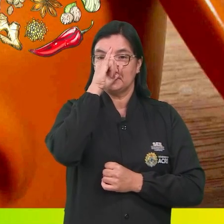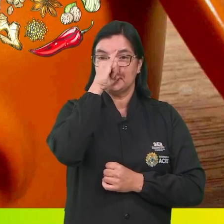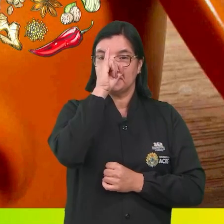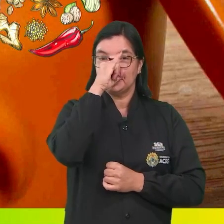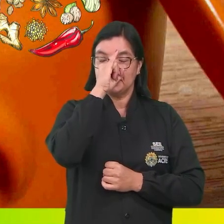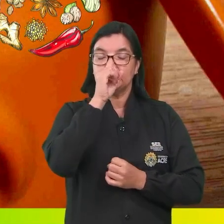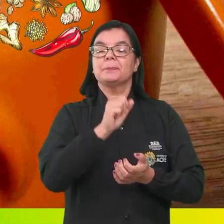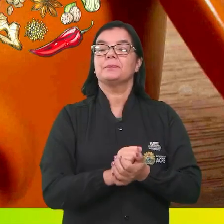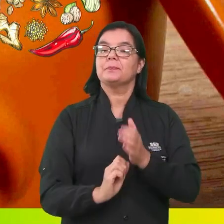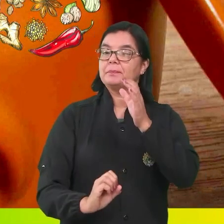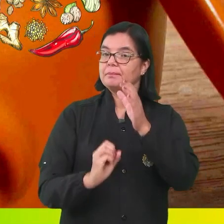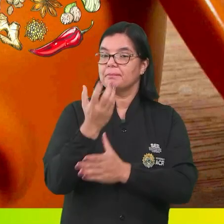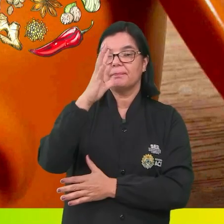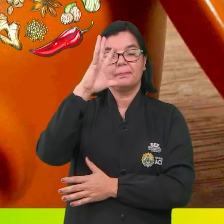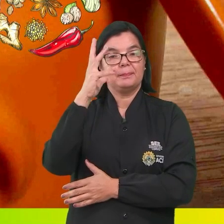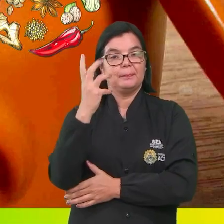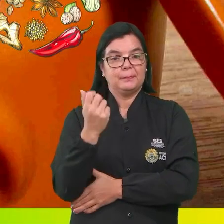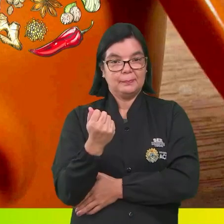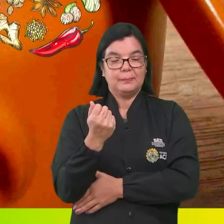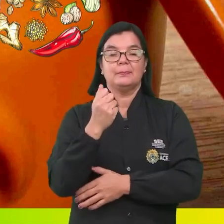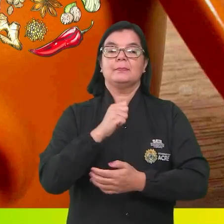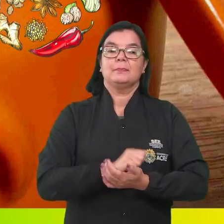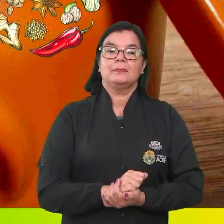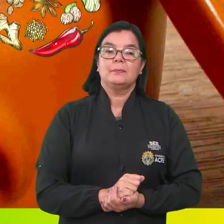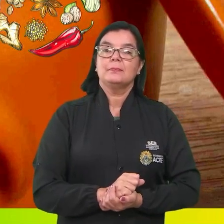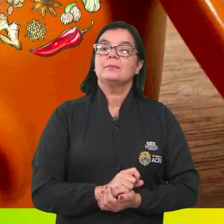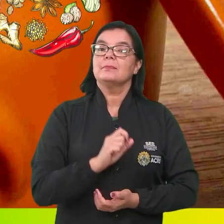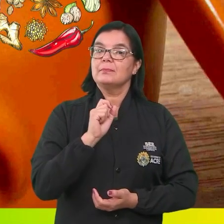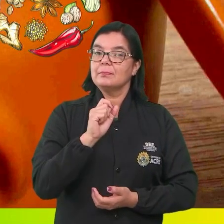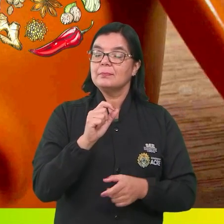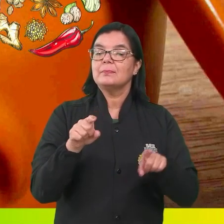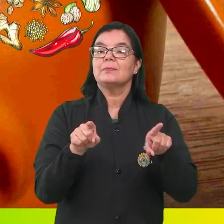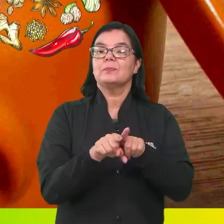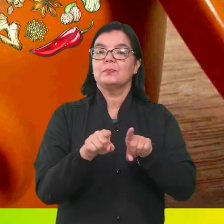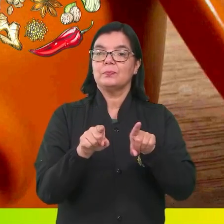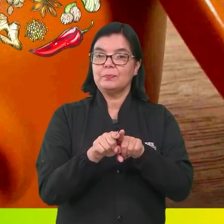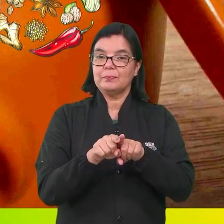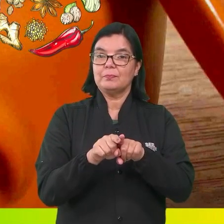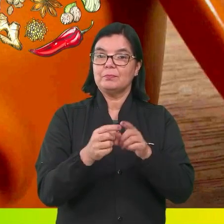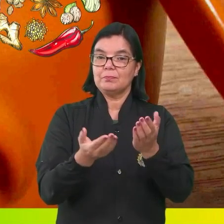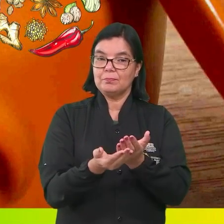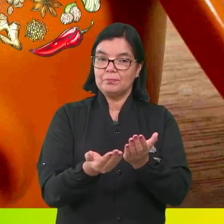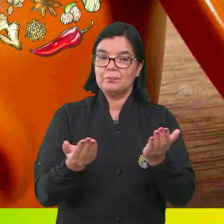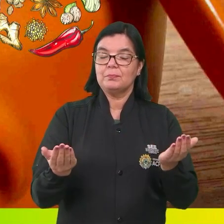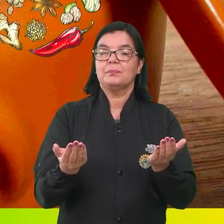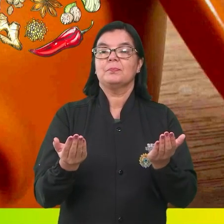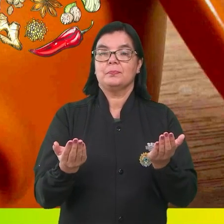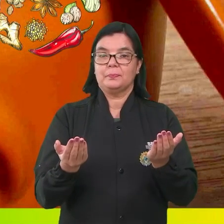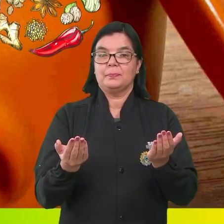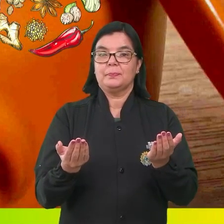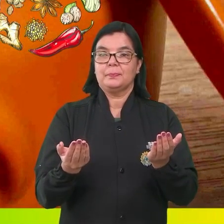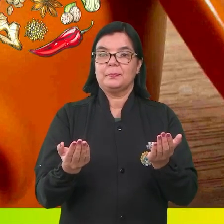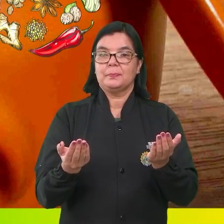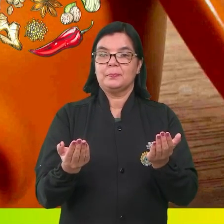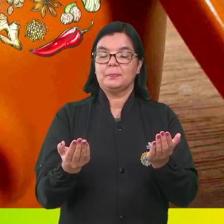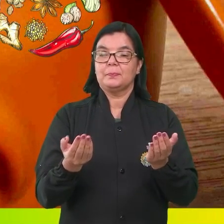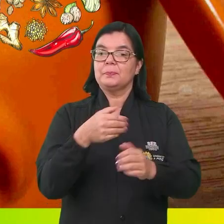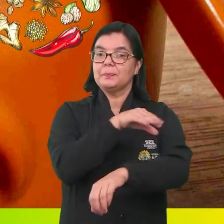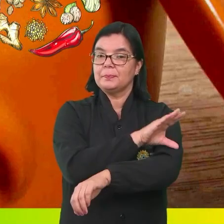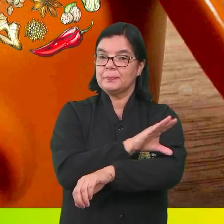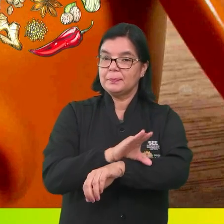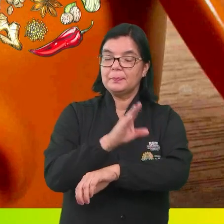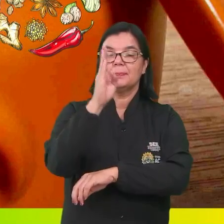origem africana, né? E se tornou, inclusive, um prato